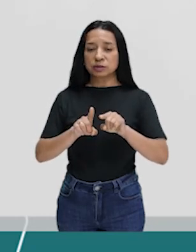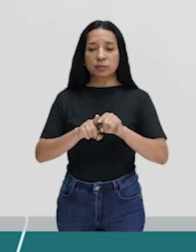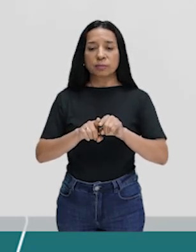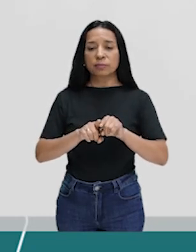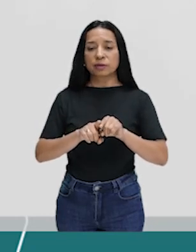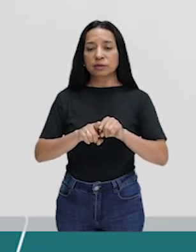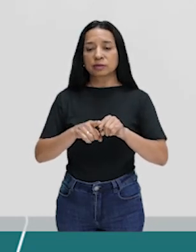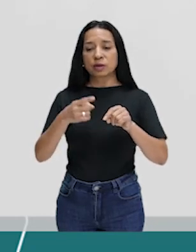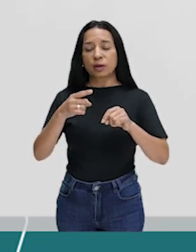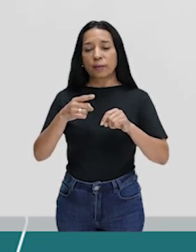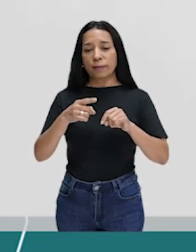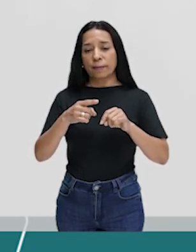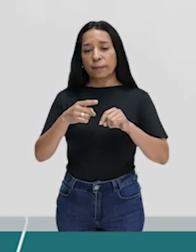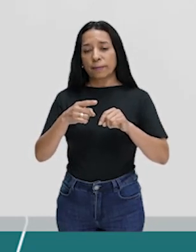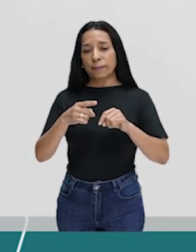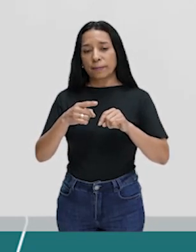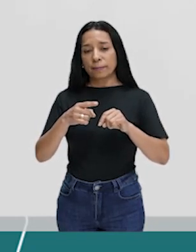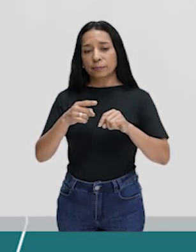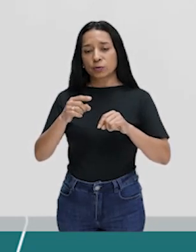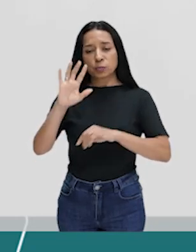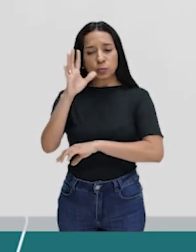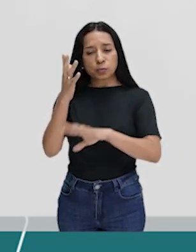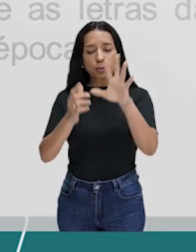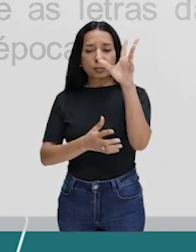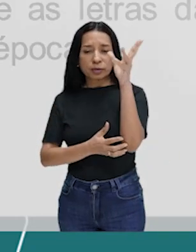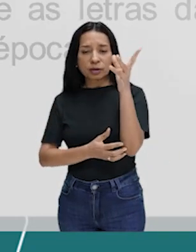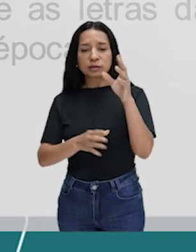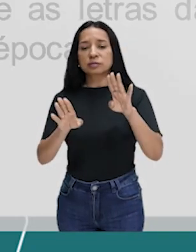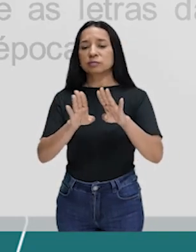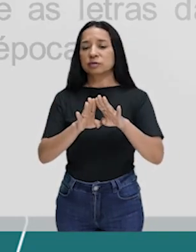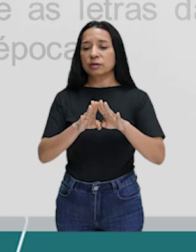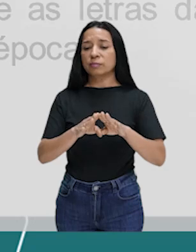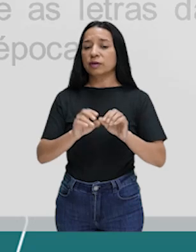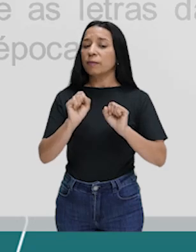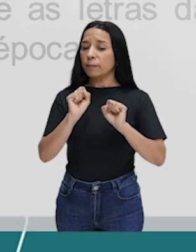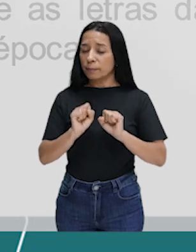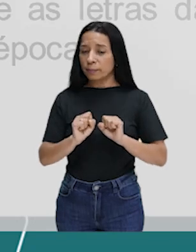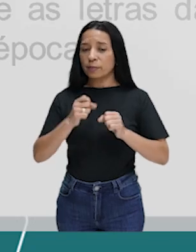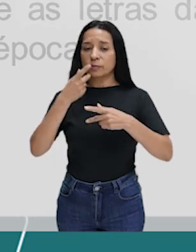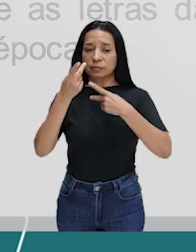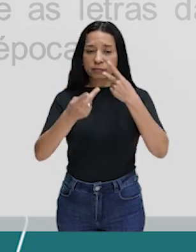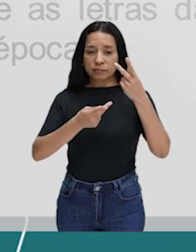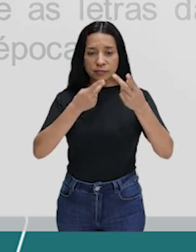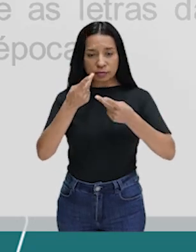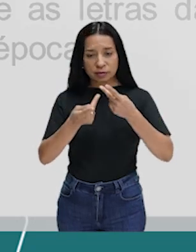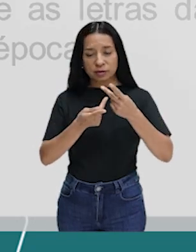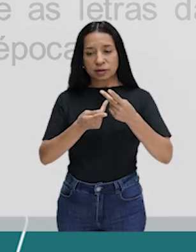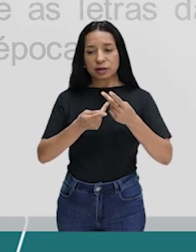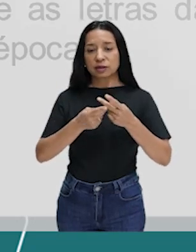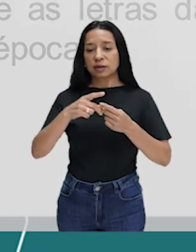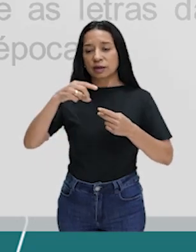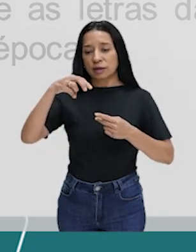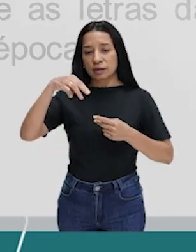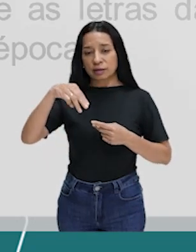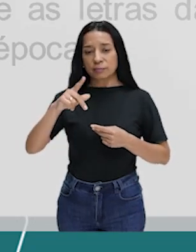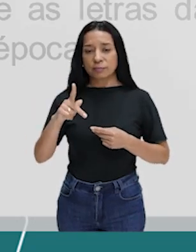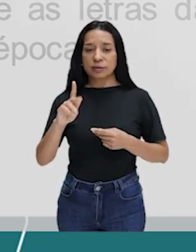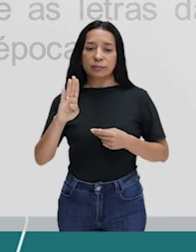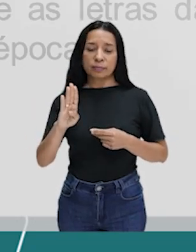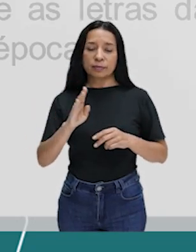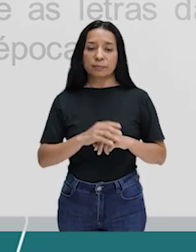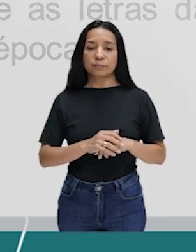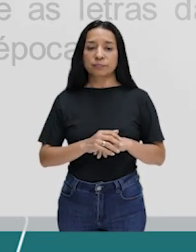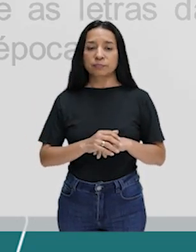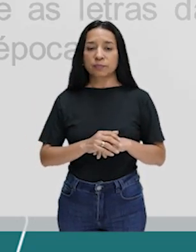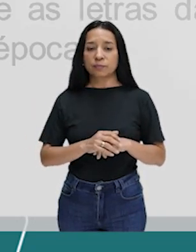brasileira. O movimento tropicalismo nasceu nessa época, tá bom? O tropicalismo, gente, foi um movimento que, entre outros